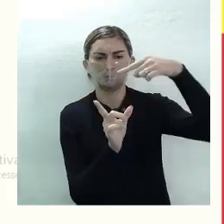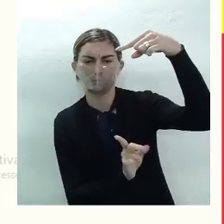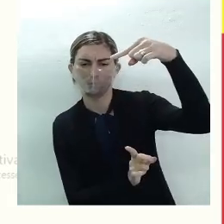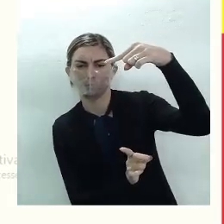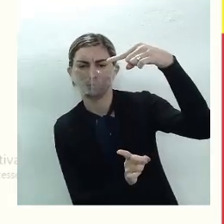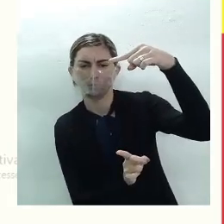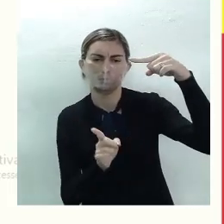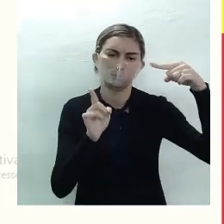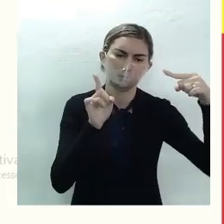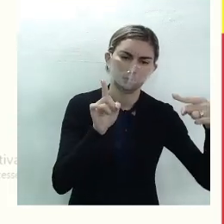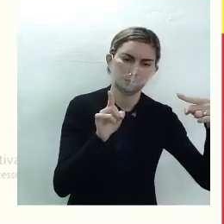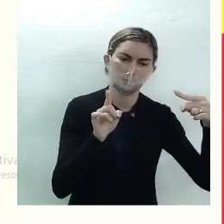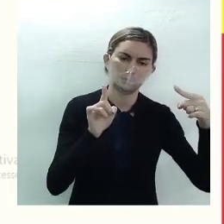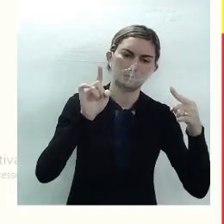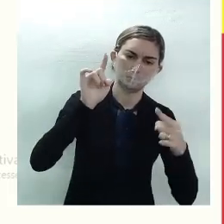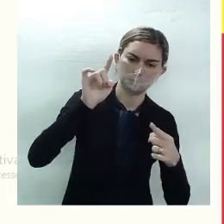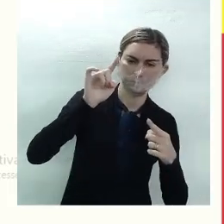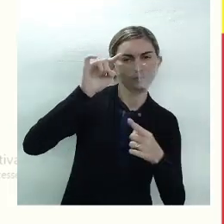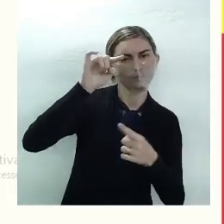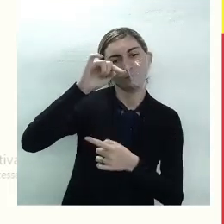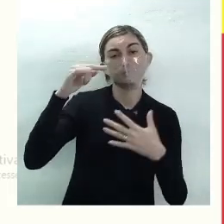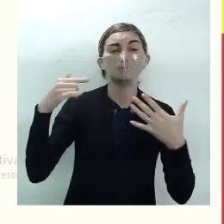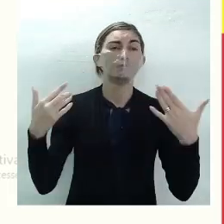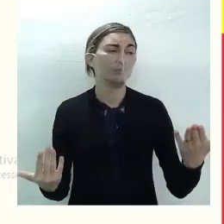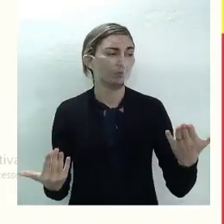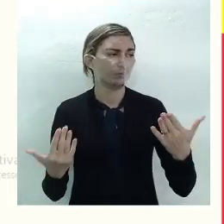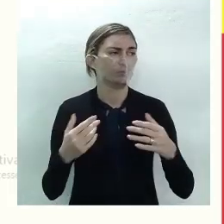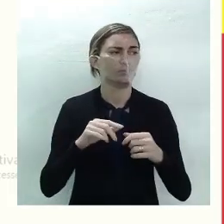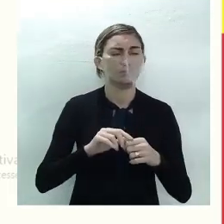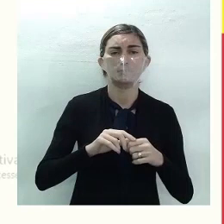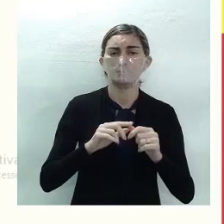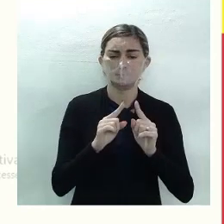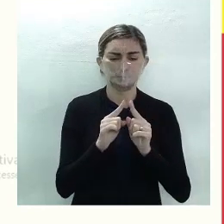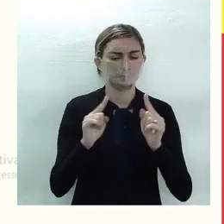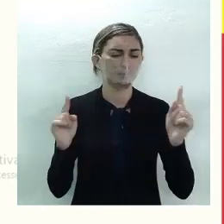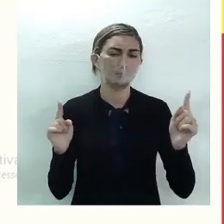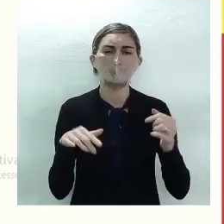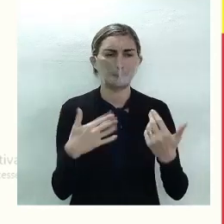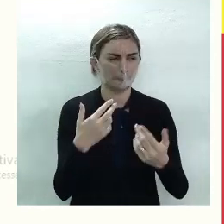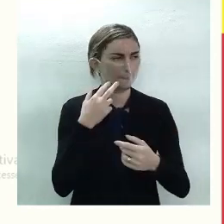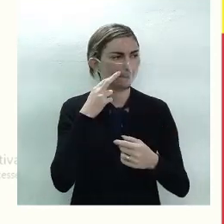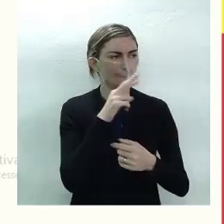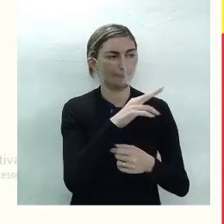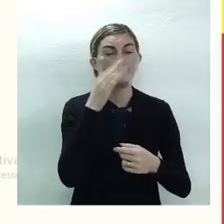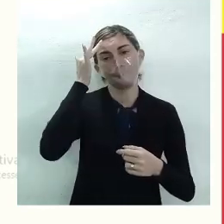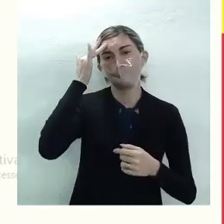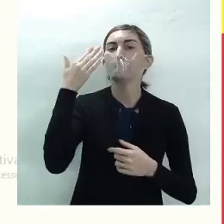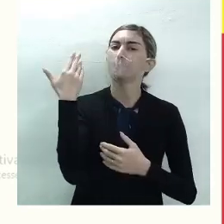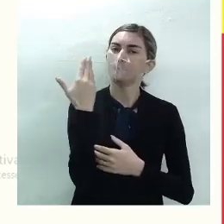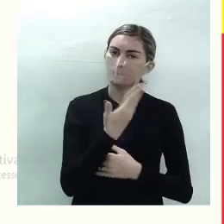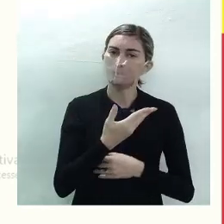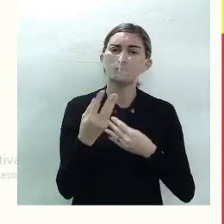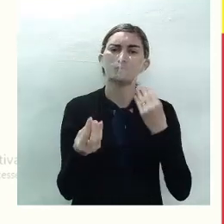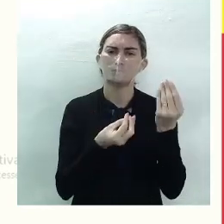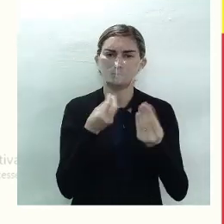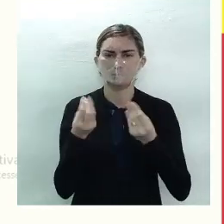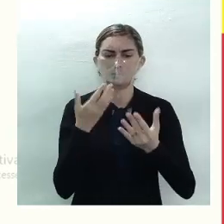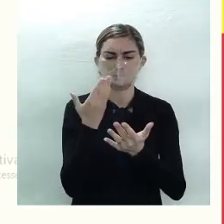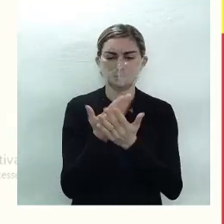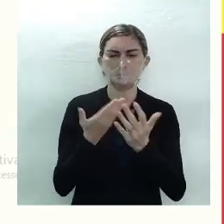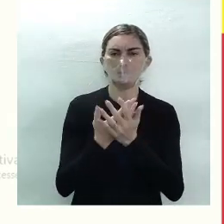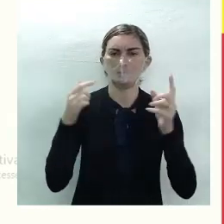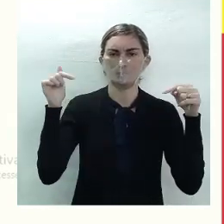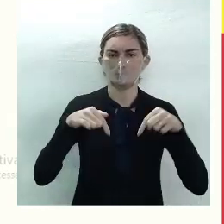transladando, rotacionando ou fazendo a simetria. Então a gente vai entender isso hoje, na aula de